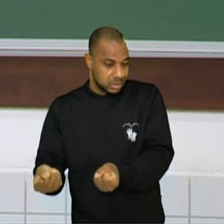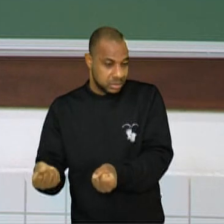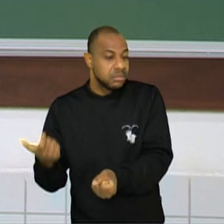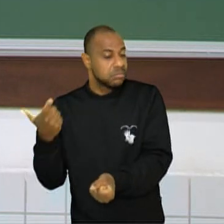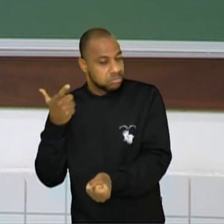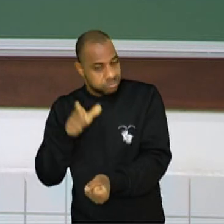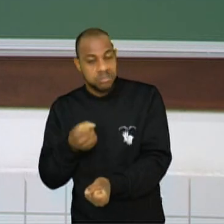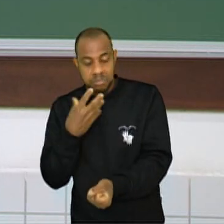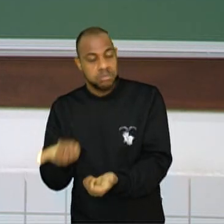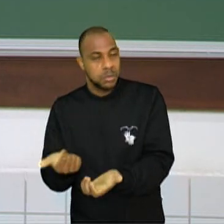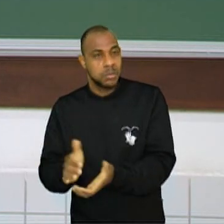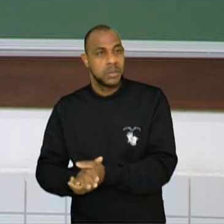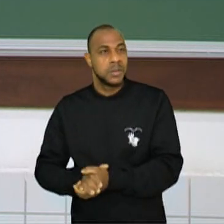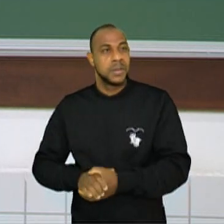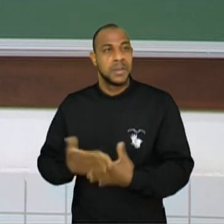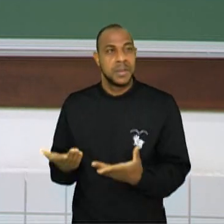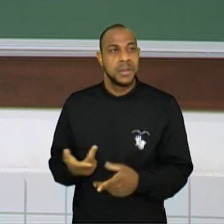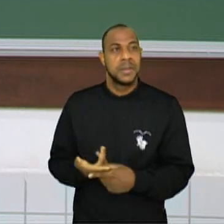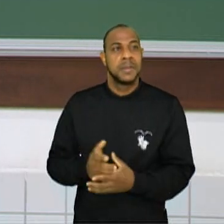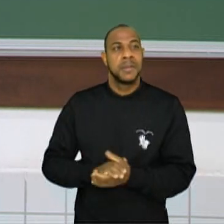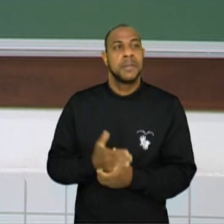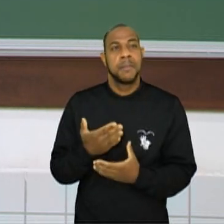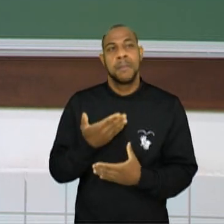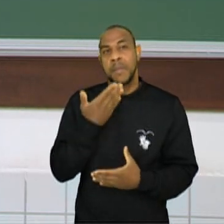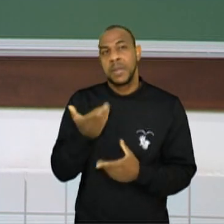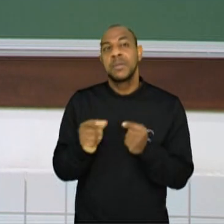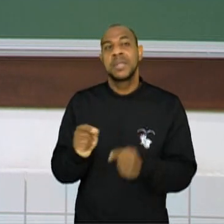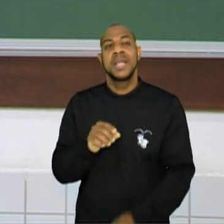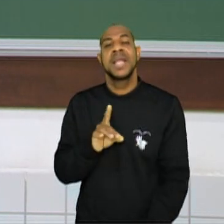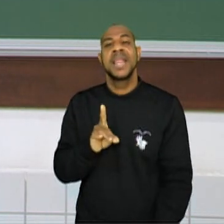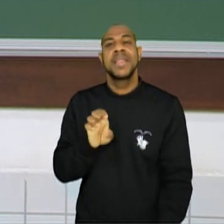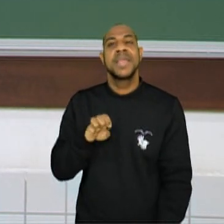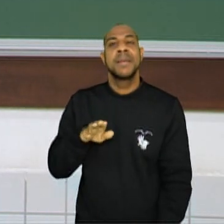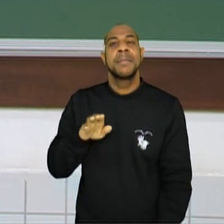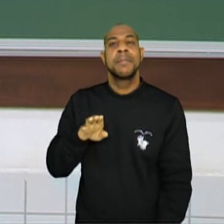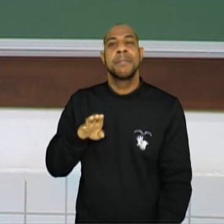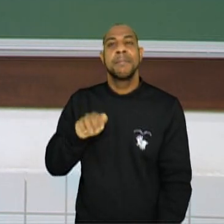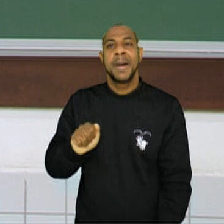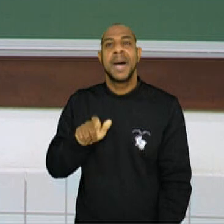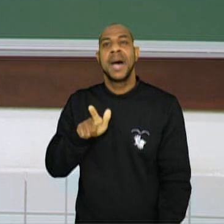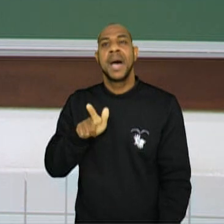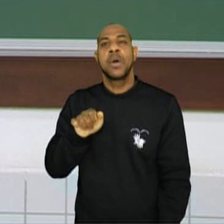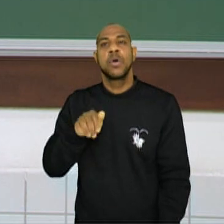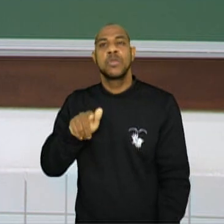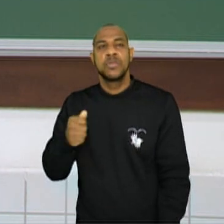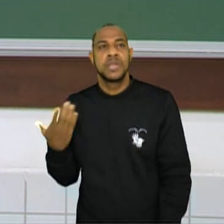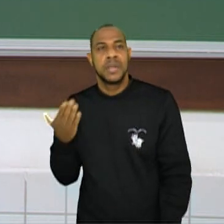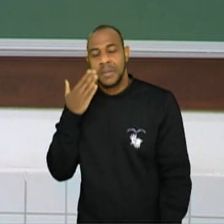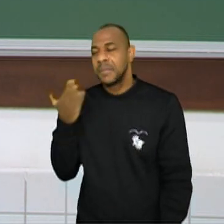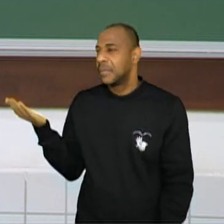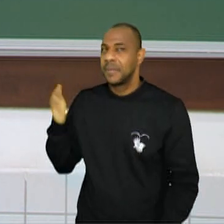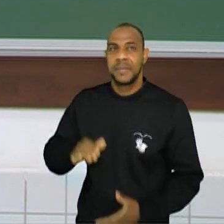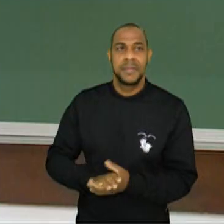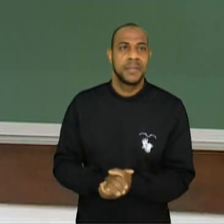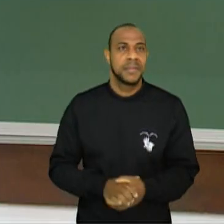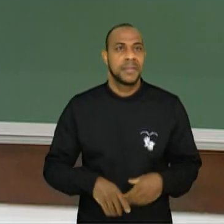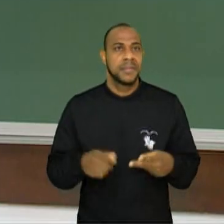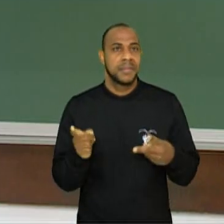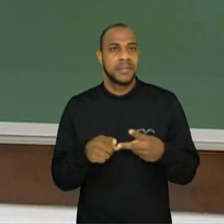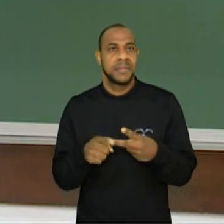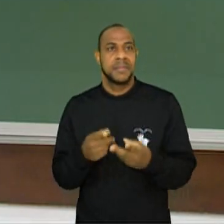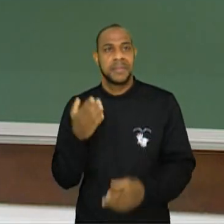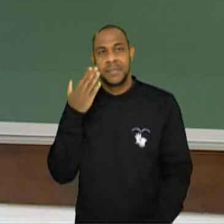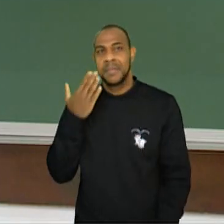ainda o governo em voga. Por isso chamamos de demagogia. Por outro lado, há também o intervencionismo estatal. Aí o professor pede que você